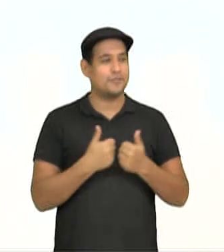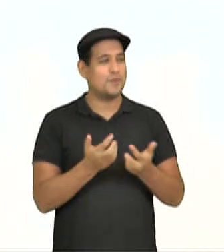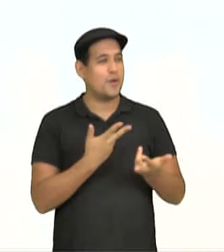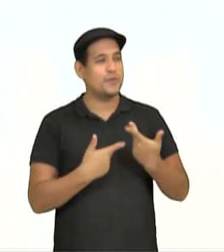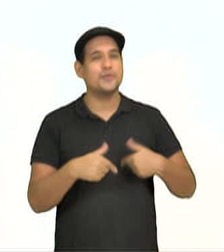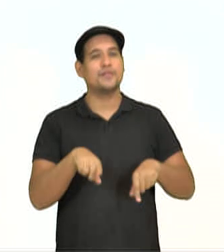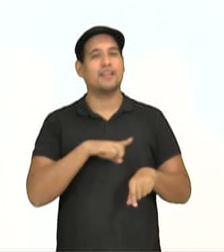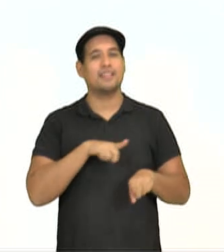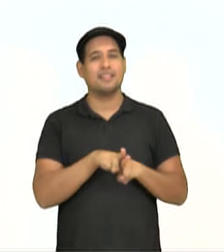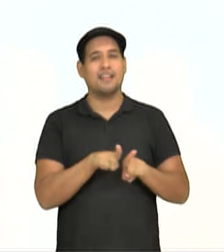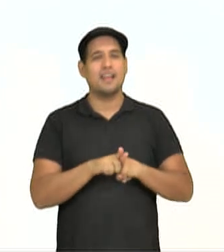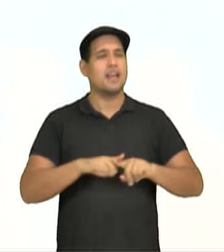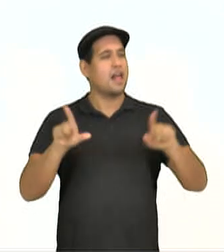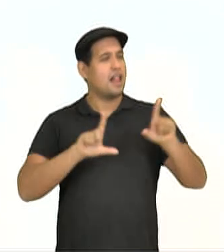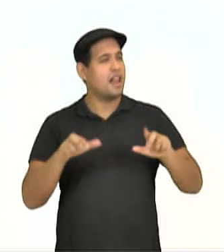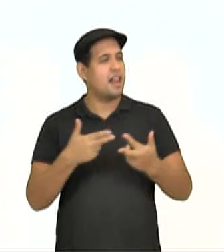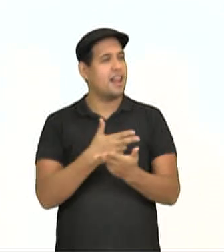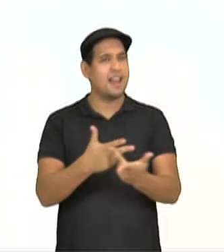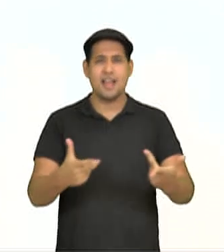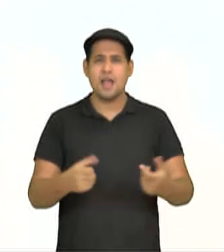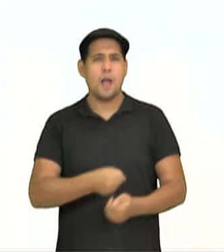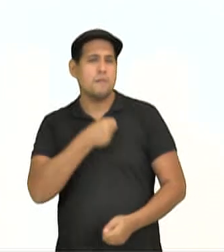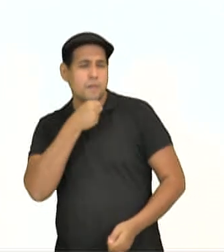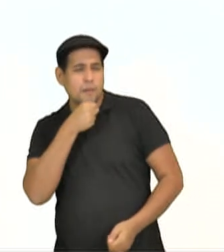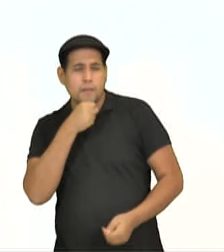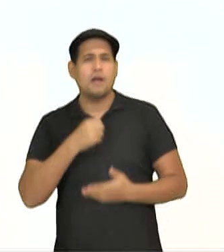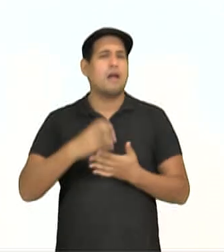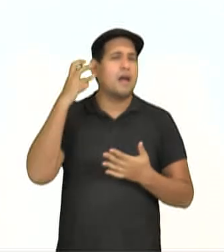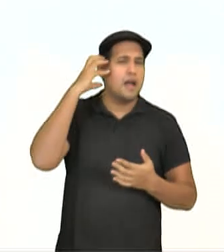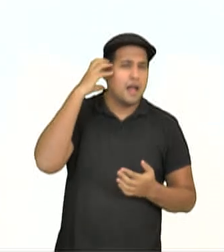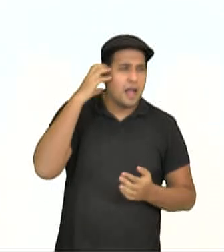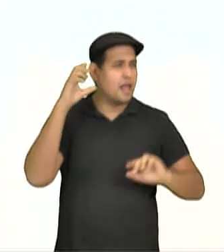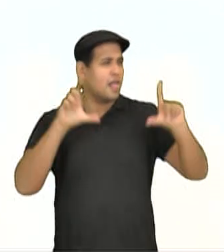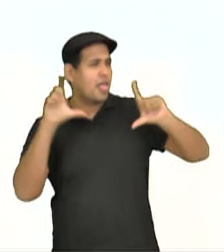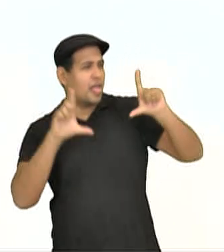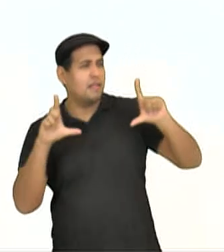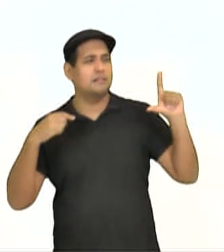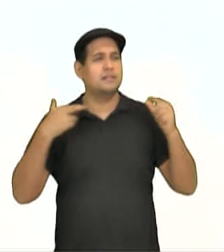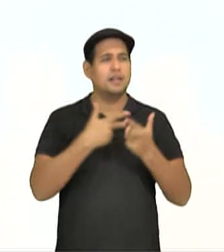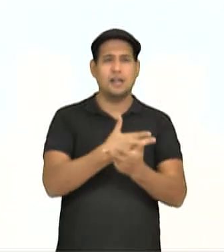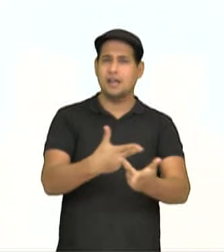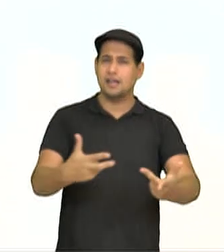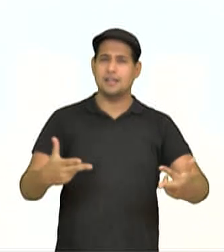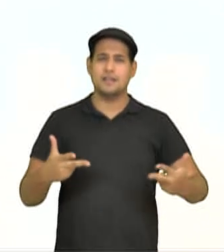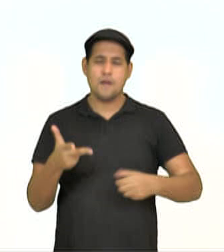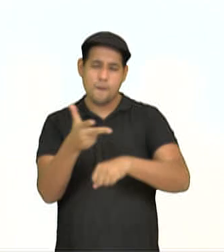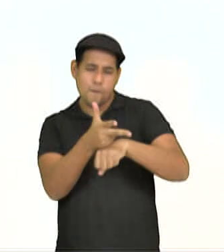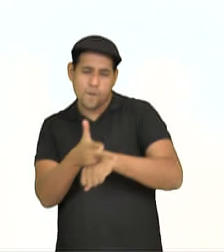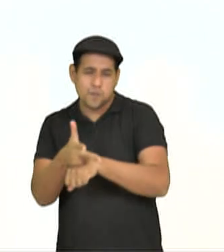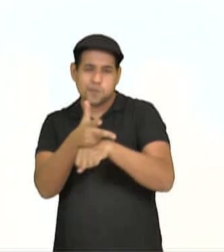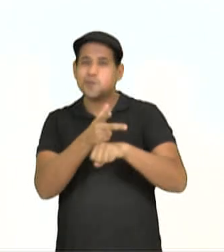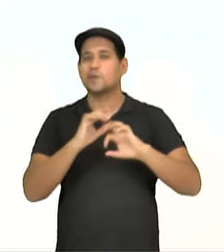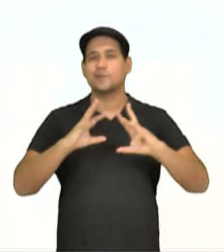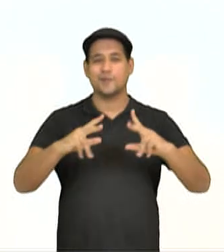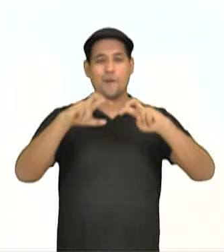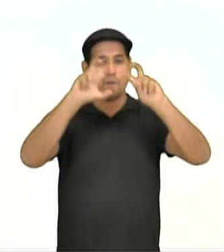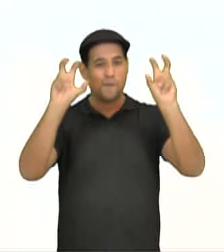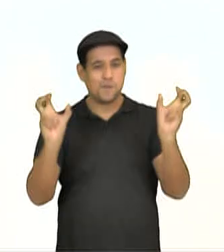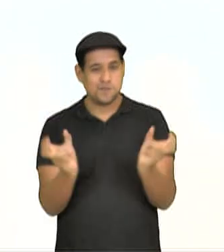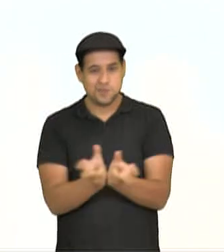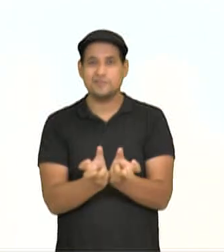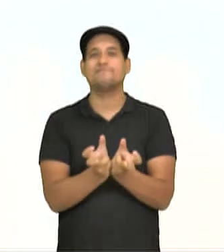é envolvido, a mídia, várias formas, né, de mídia ali em volta desse